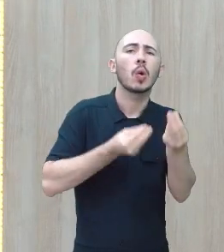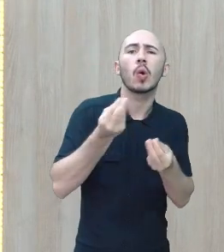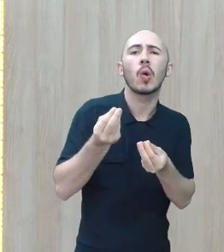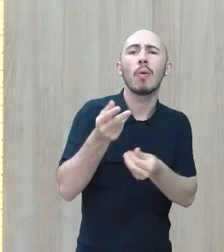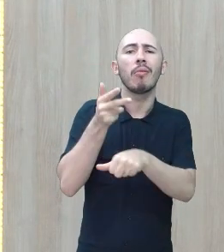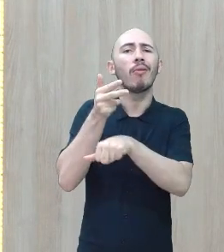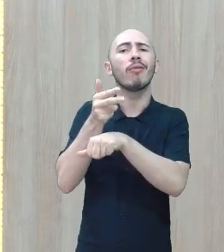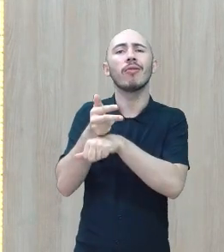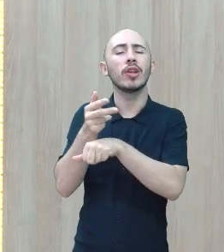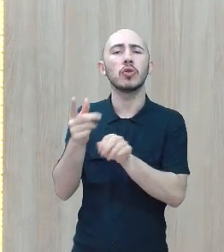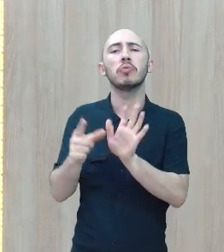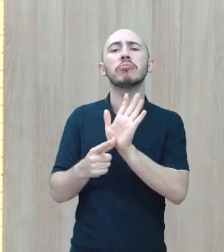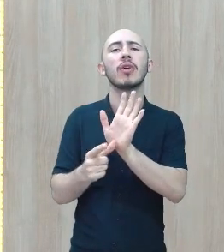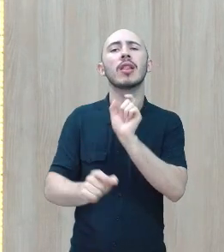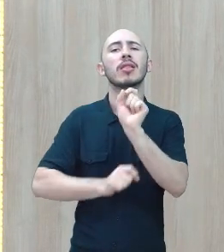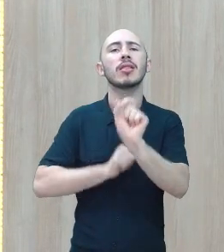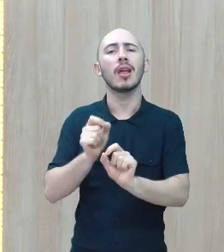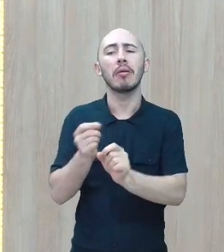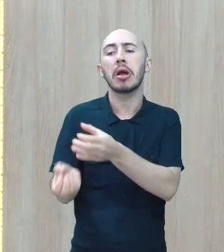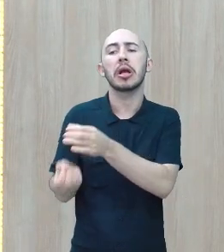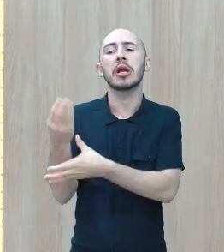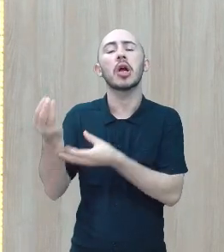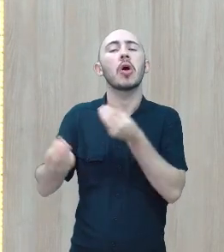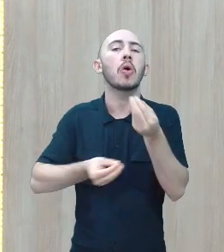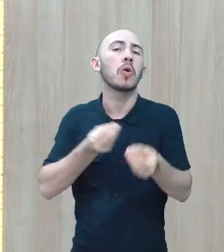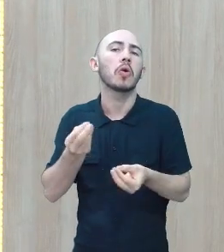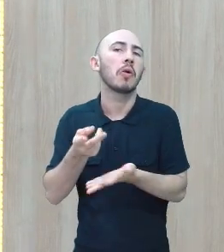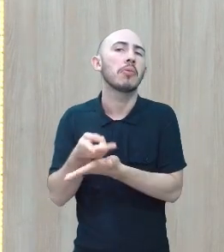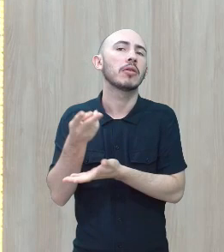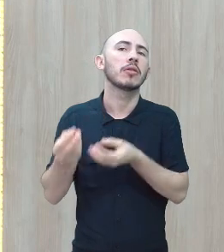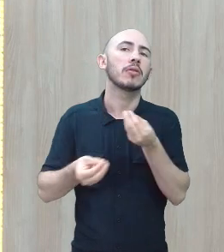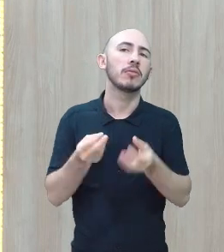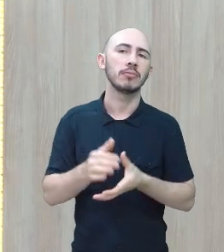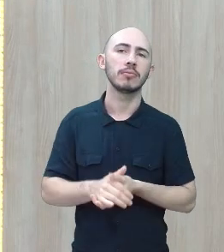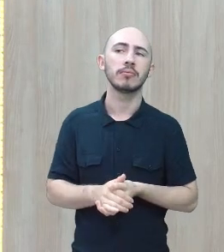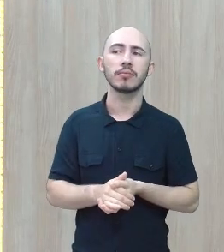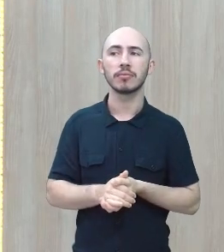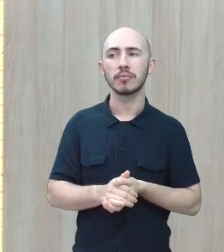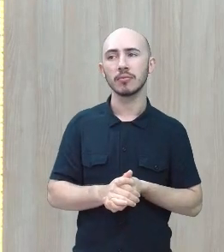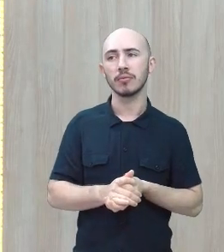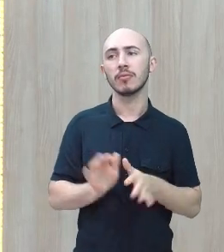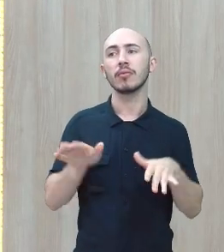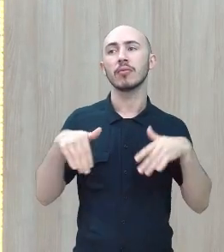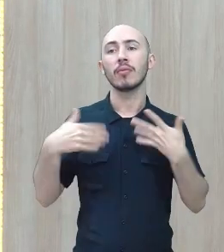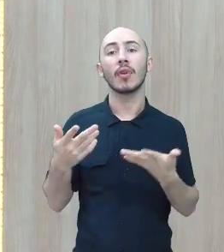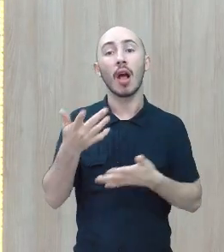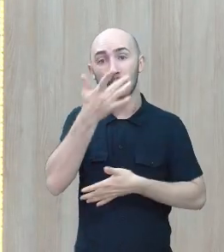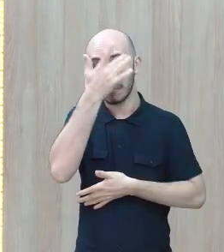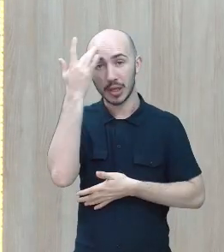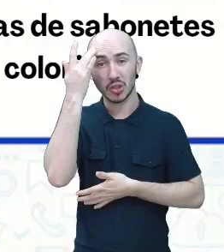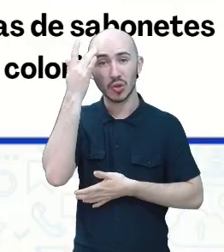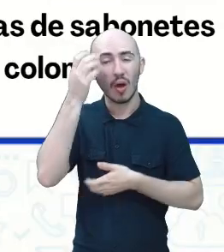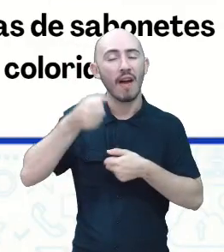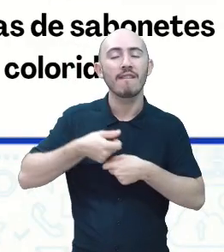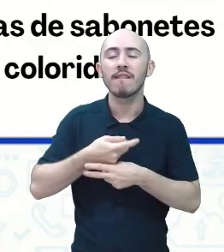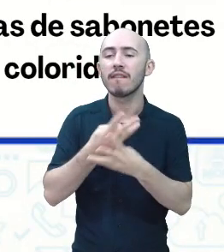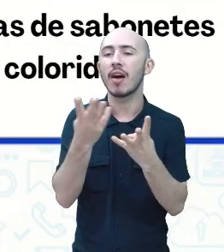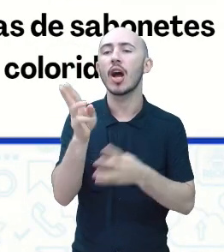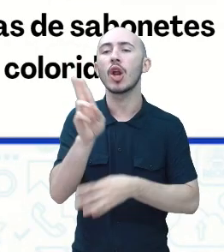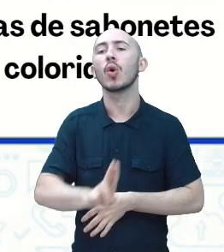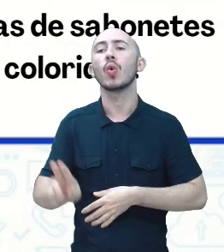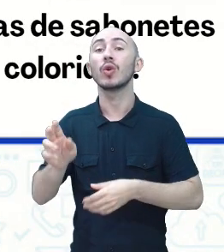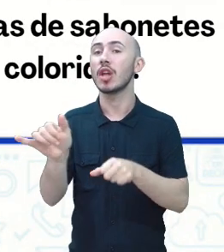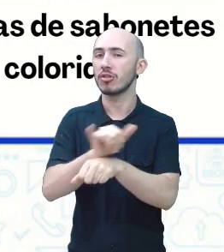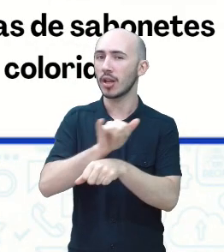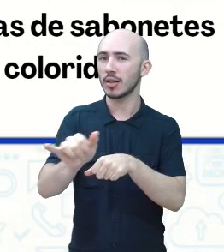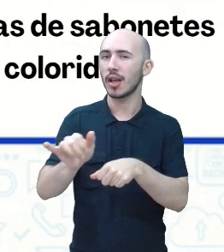vídeos de ASMR são produzidos? O que é que acontece, né, dentro deles? Bom, Muita gente utiliza vários recursos diferentes